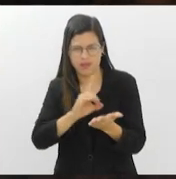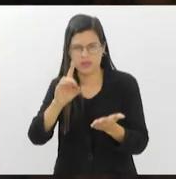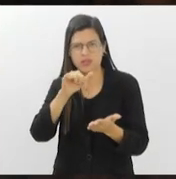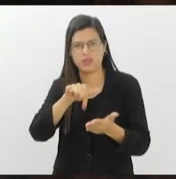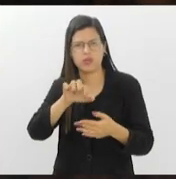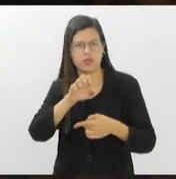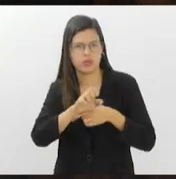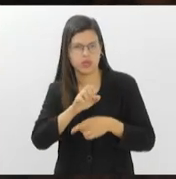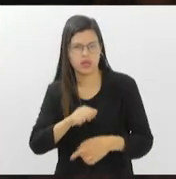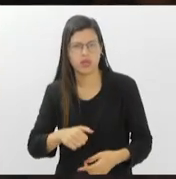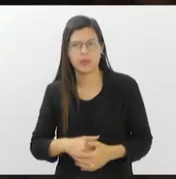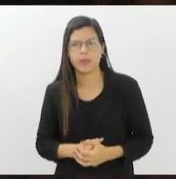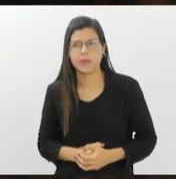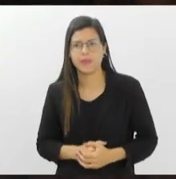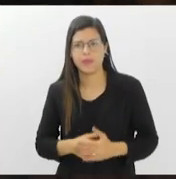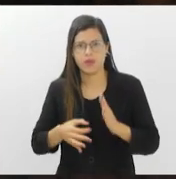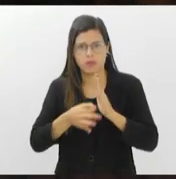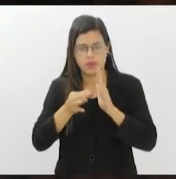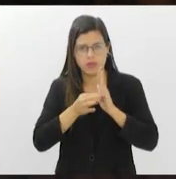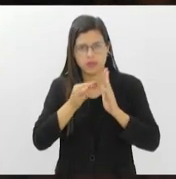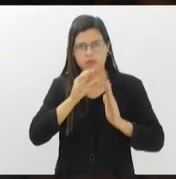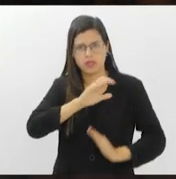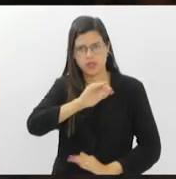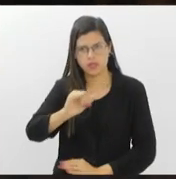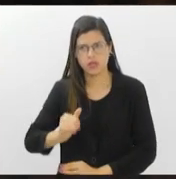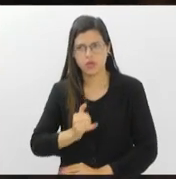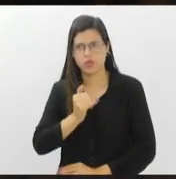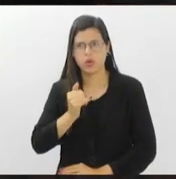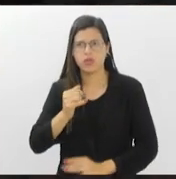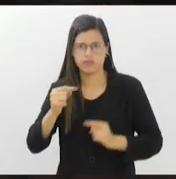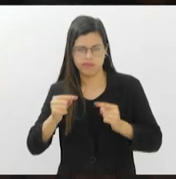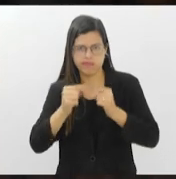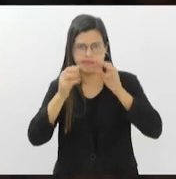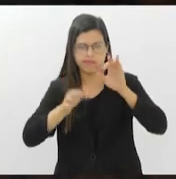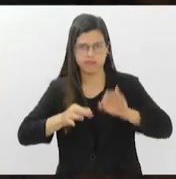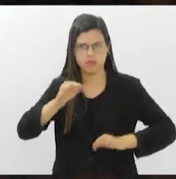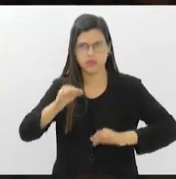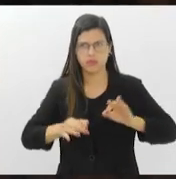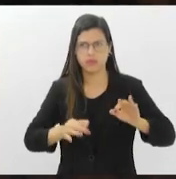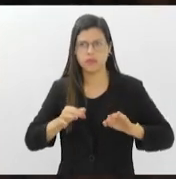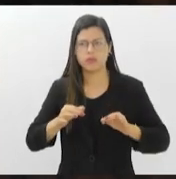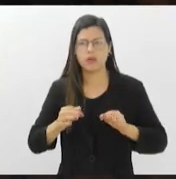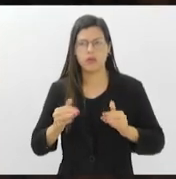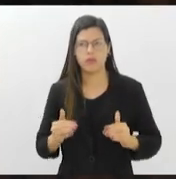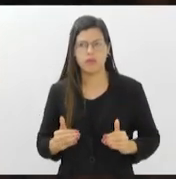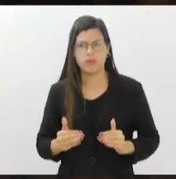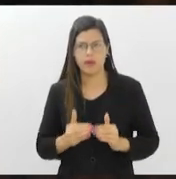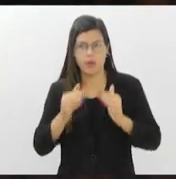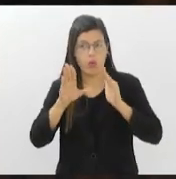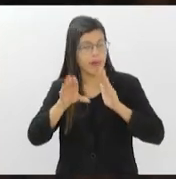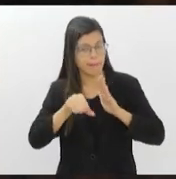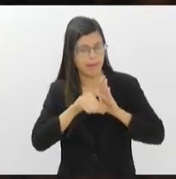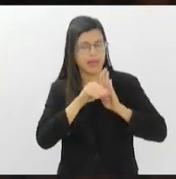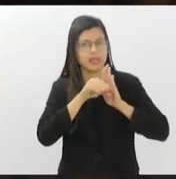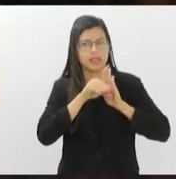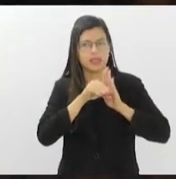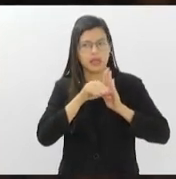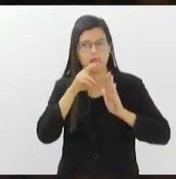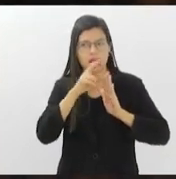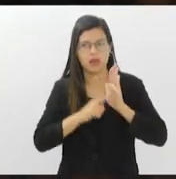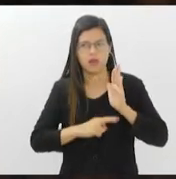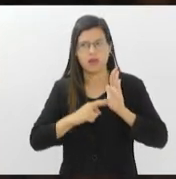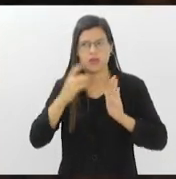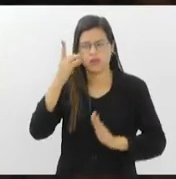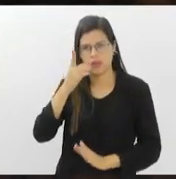Estado. Pareceres da Comissão de Constituição e Justiça pela Juridicidade, favorável, com emendas. Relator e